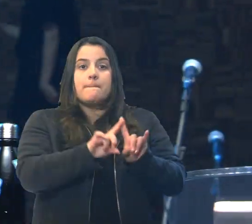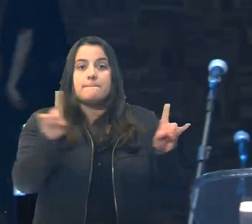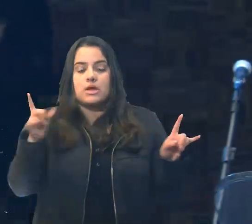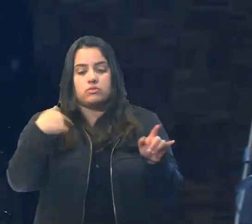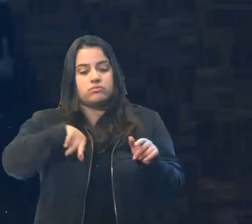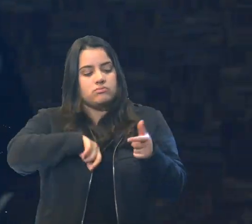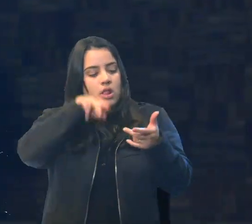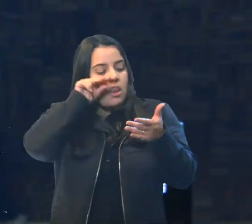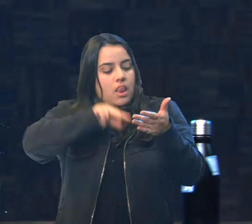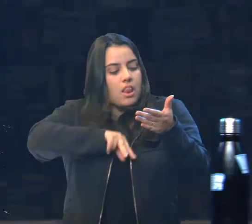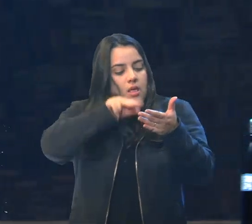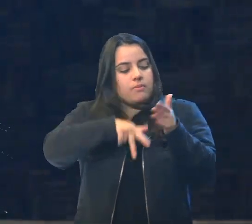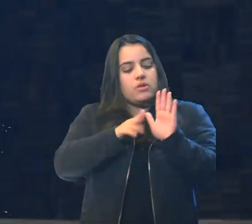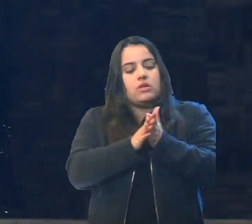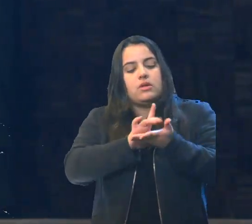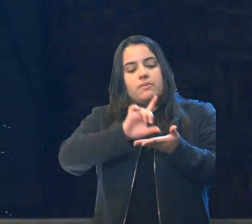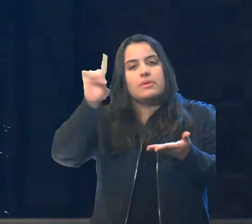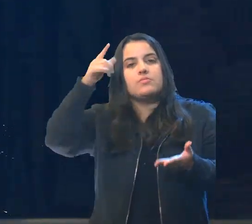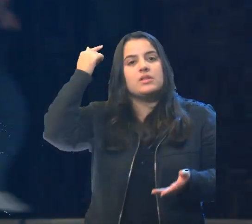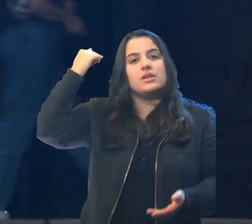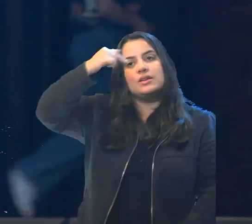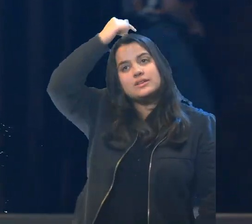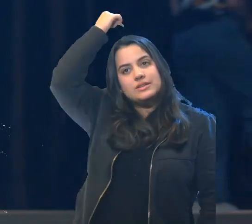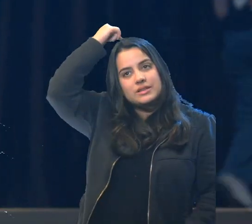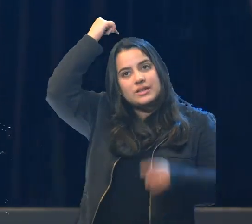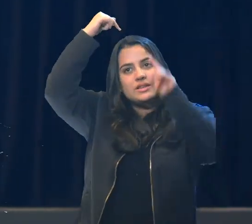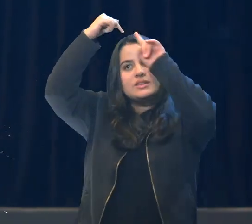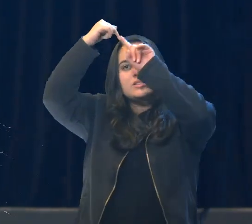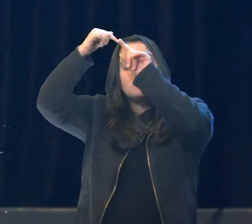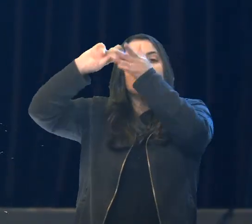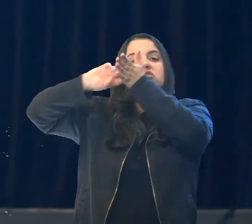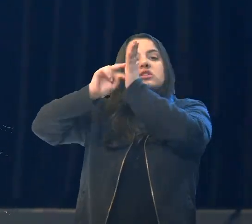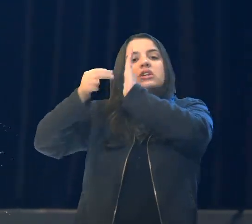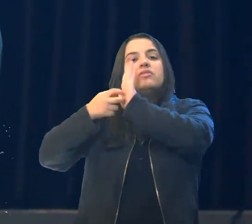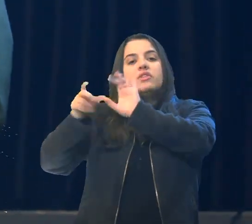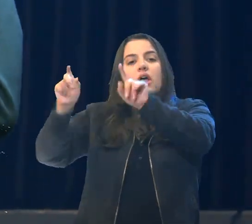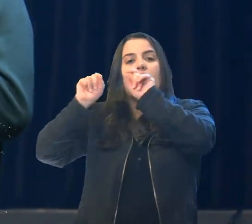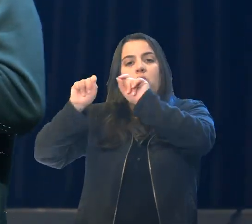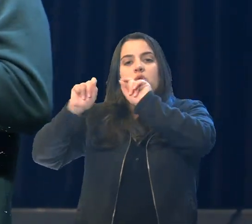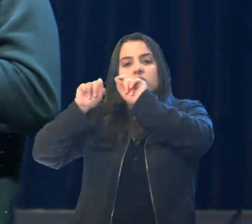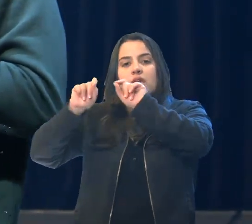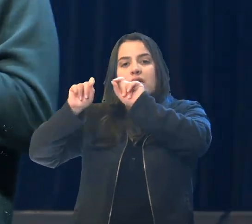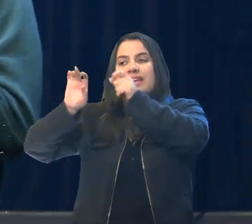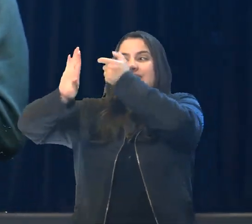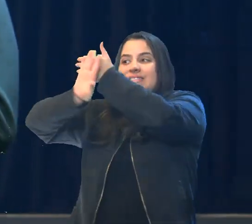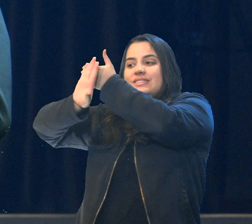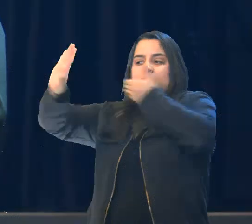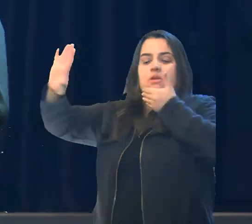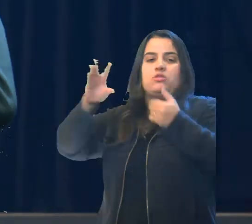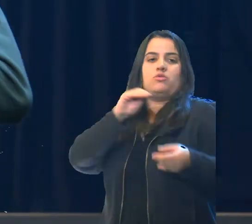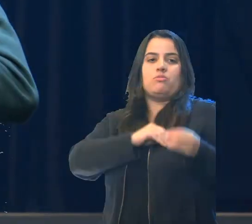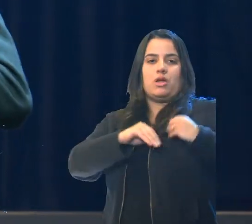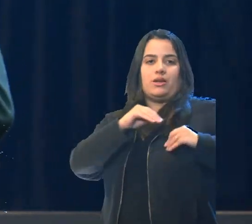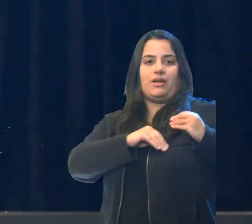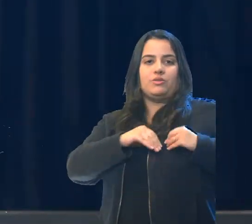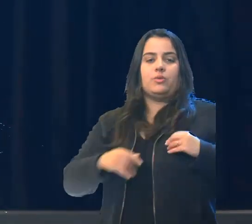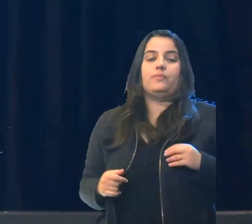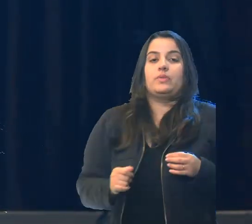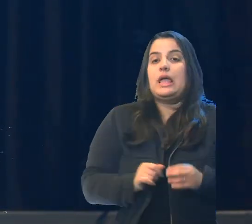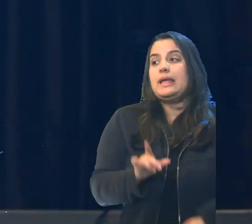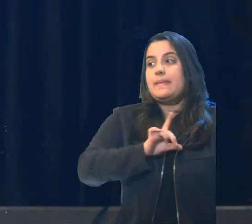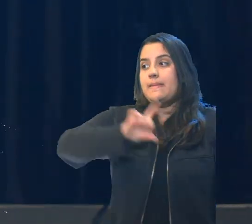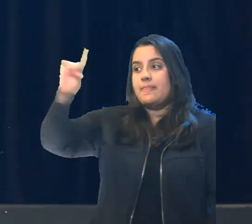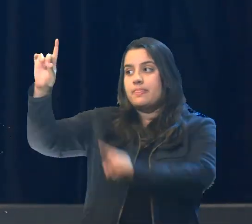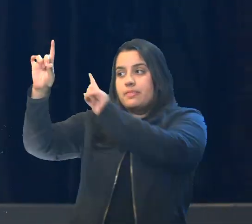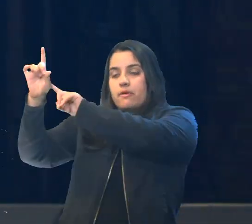que santo significa separado do pecado. Deus é santo. Ele é separado da bagunça que a